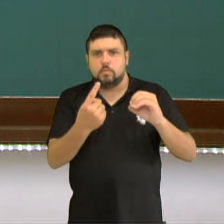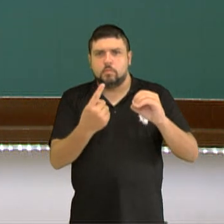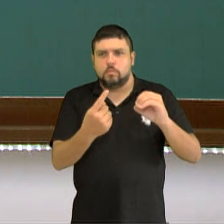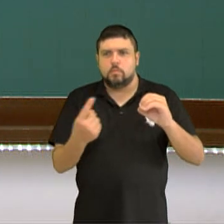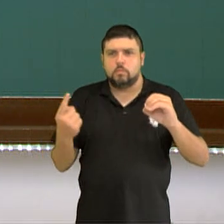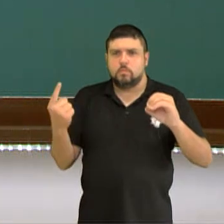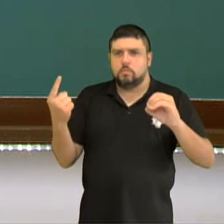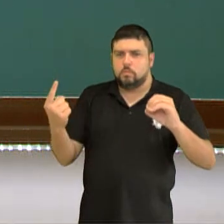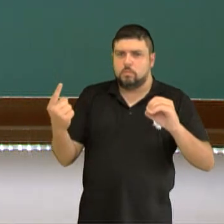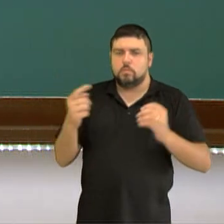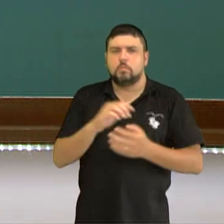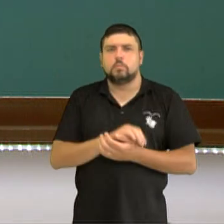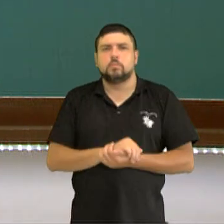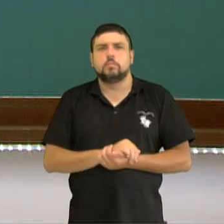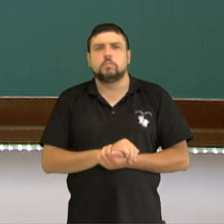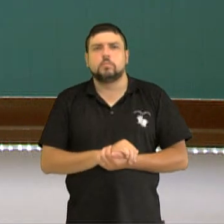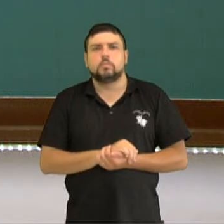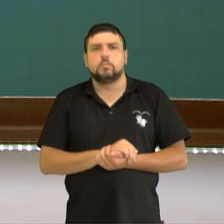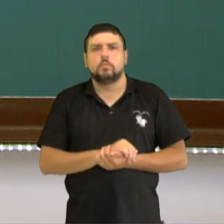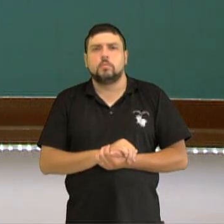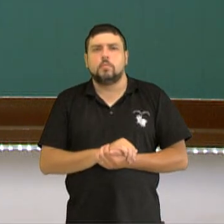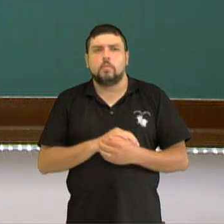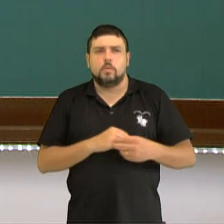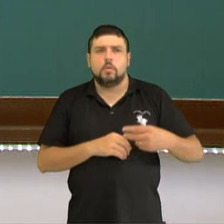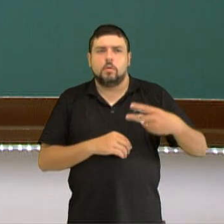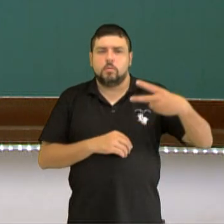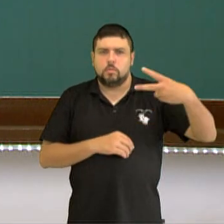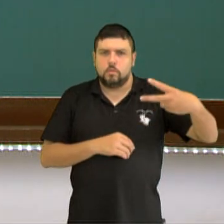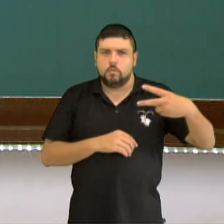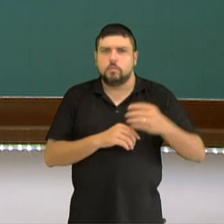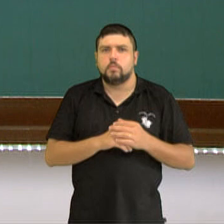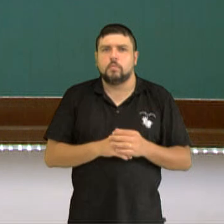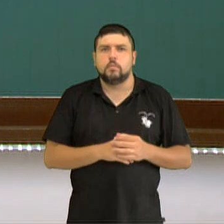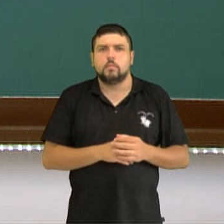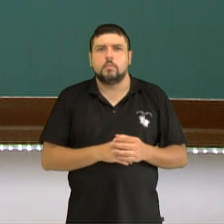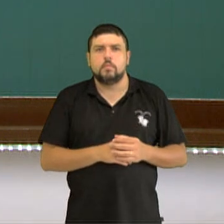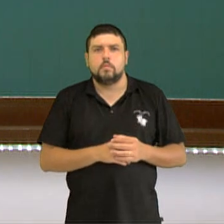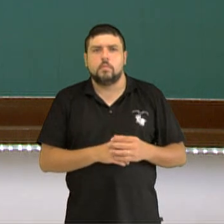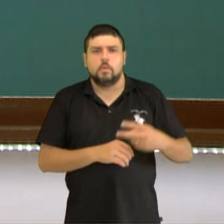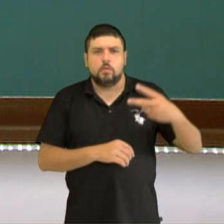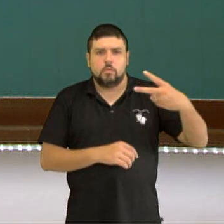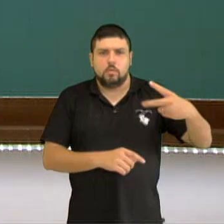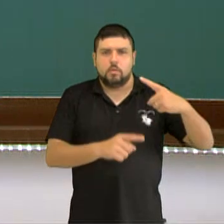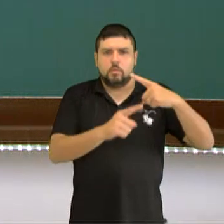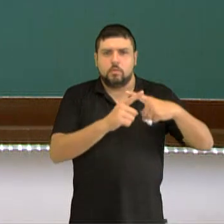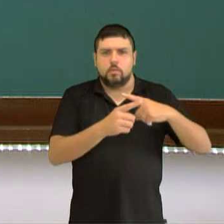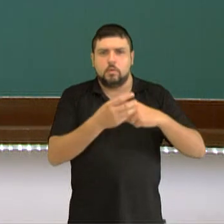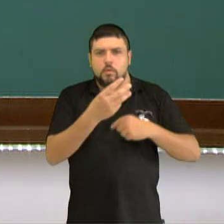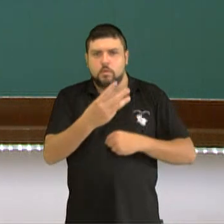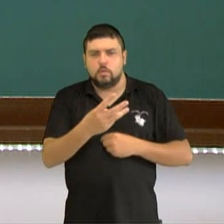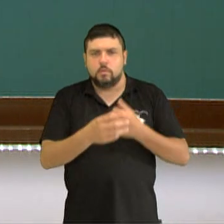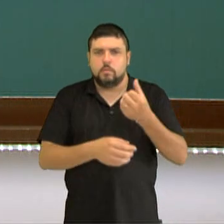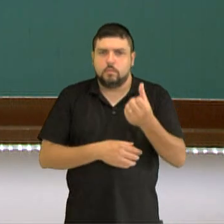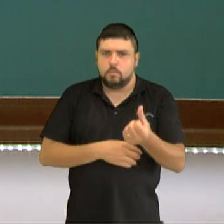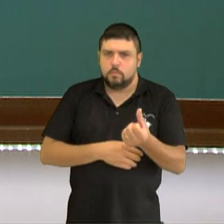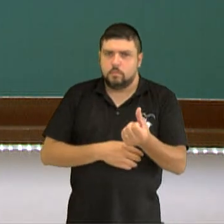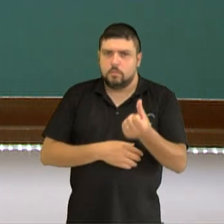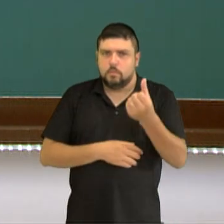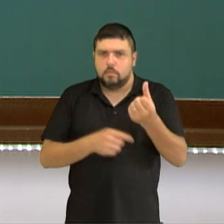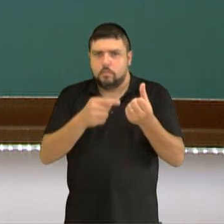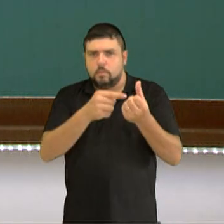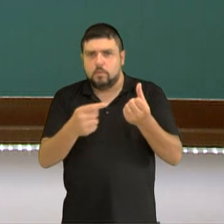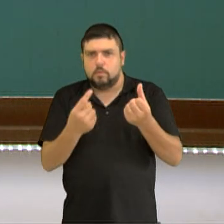1. Vou pegar um valor positivo, 2. 2 vezes 3, 6. 6 menos